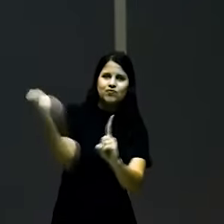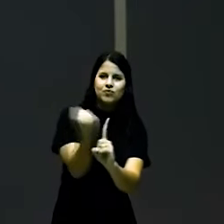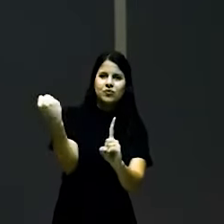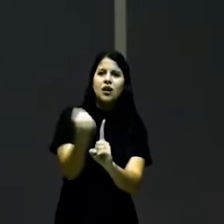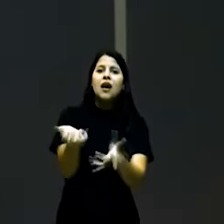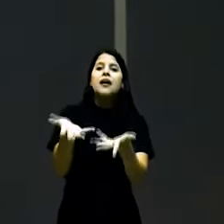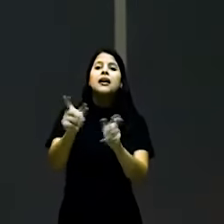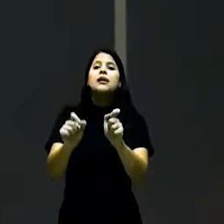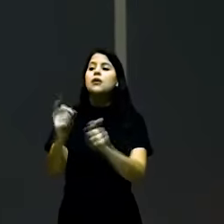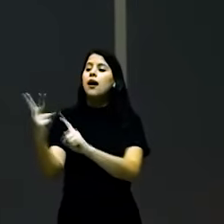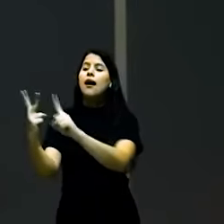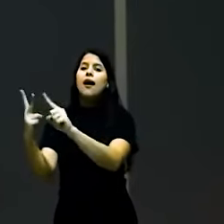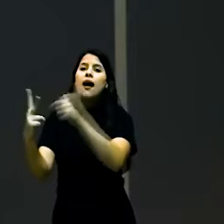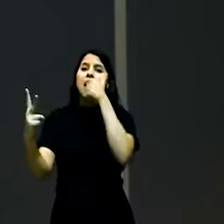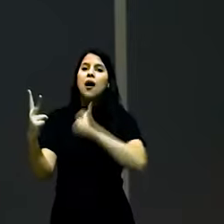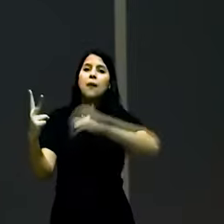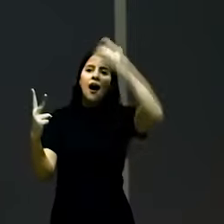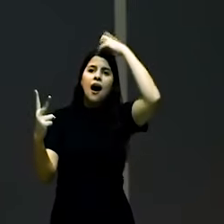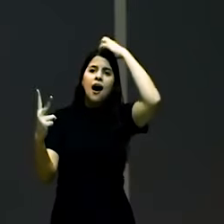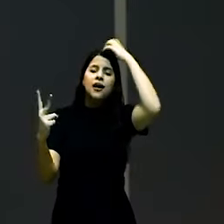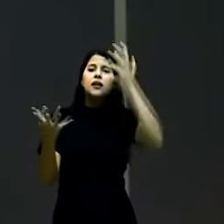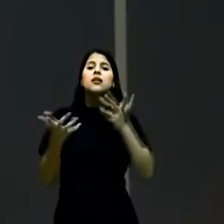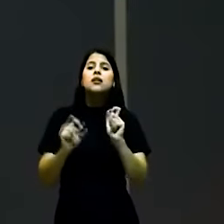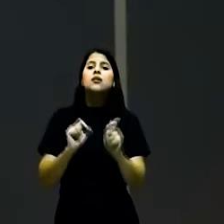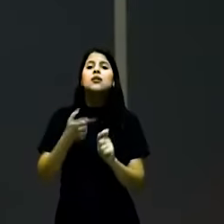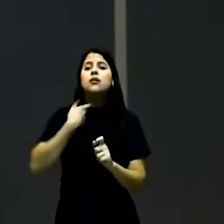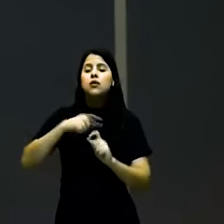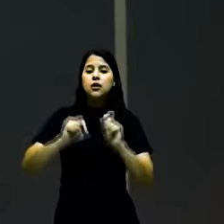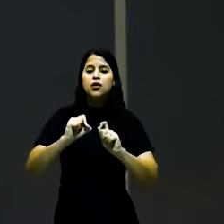Ela queria que Baal fosse o Deus daquele lugar.